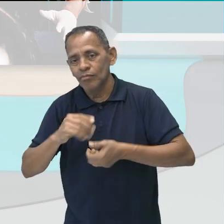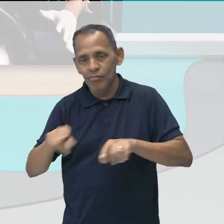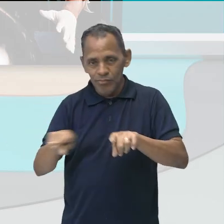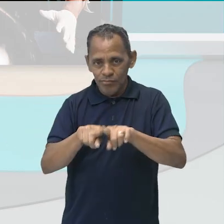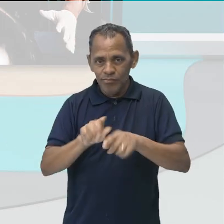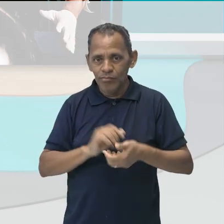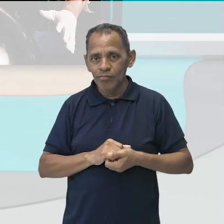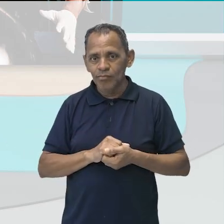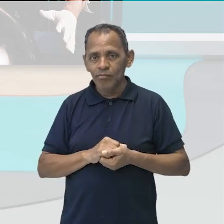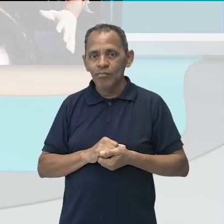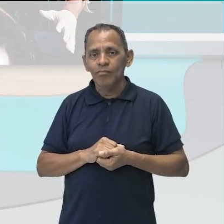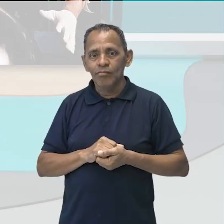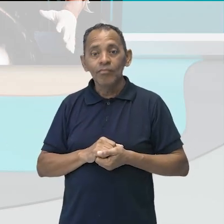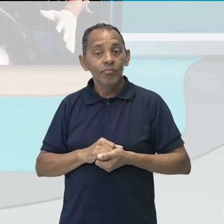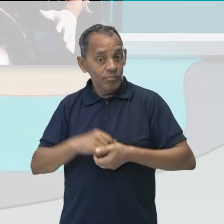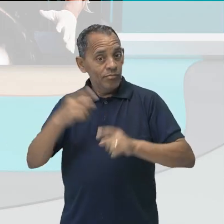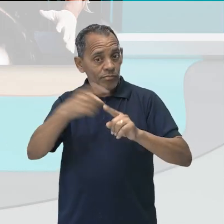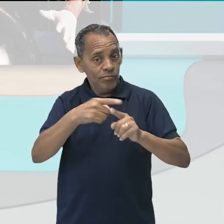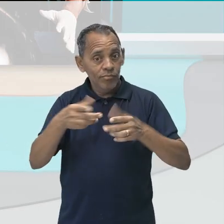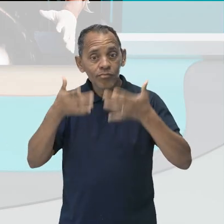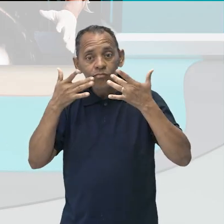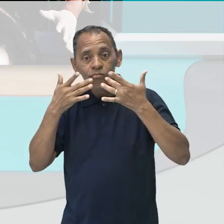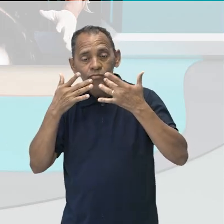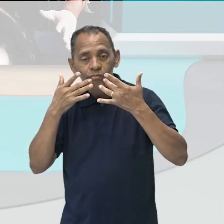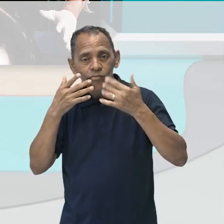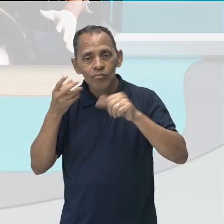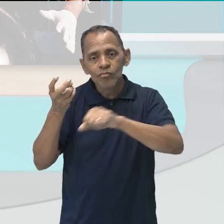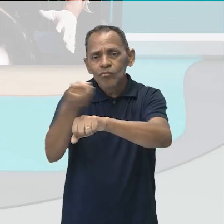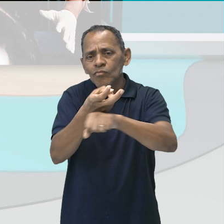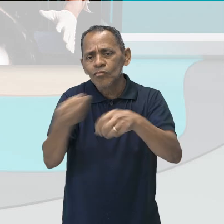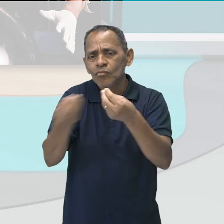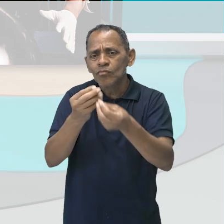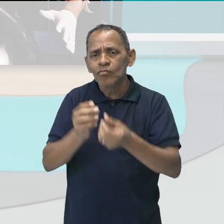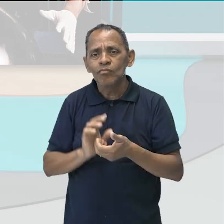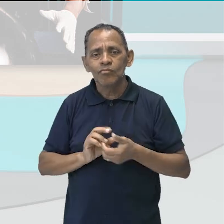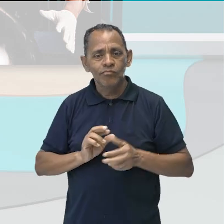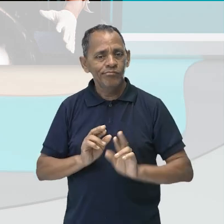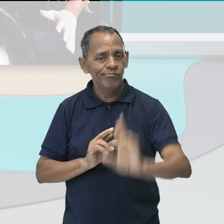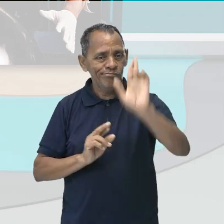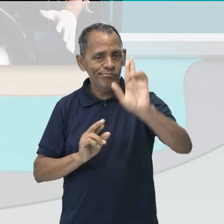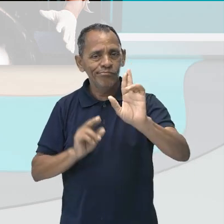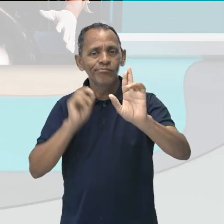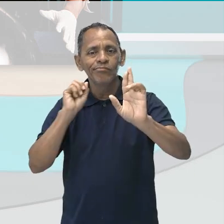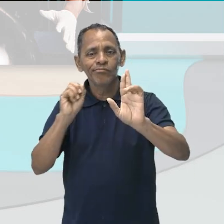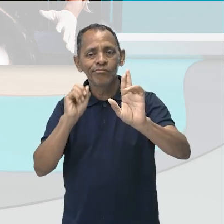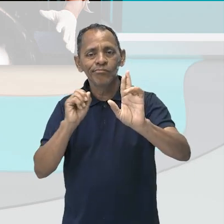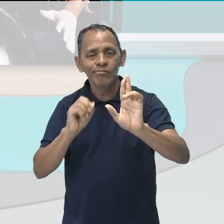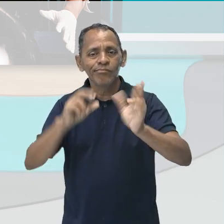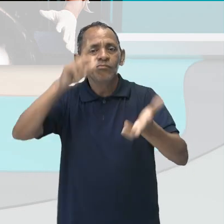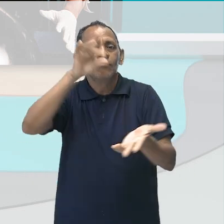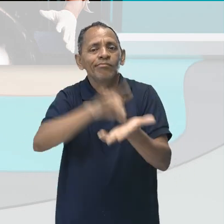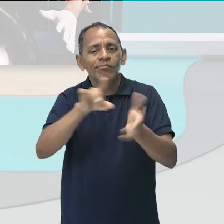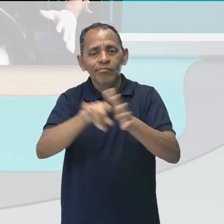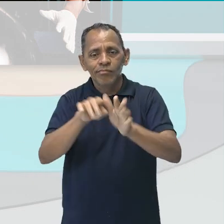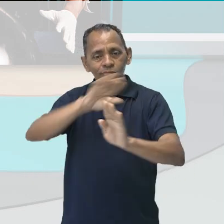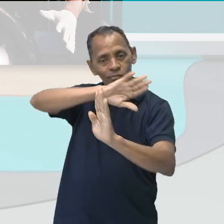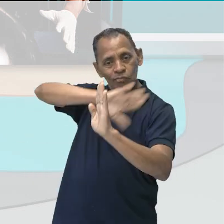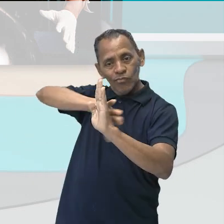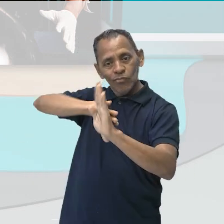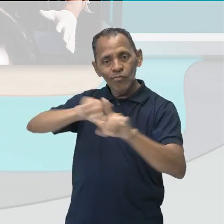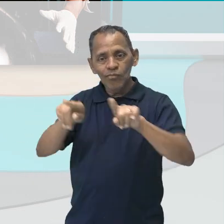experimental. Então, esse teatro, ele não busca representar a realidade. Então, é tudo